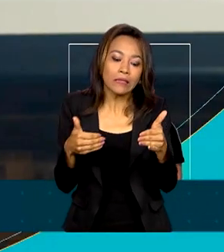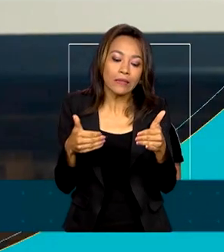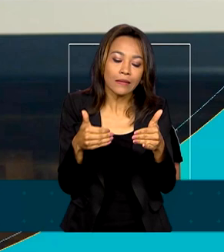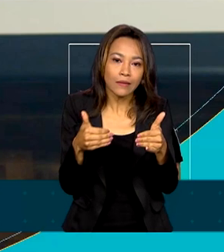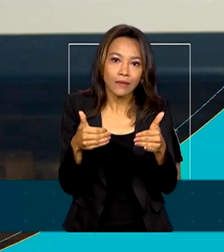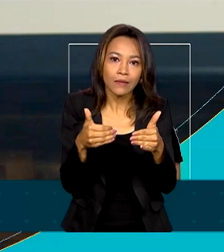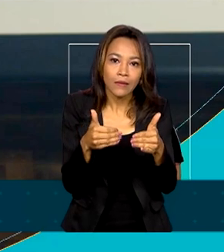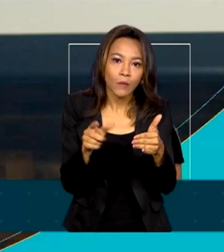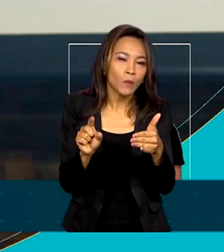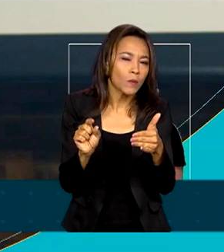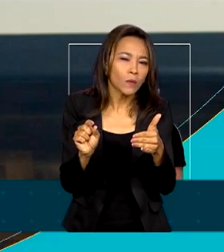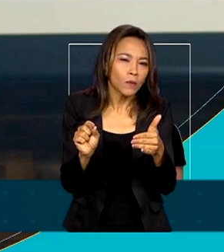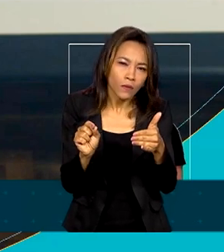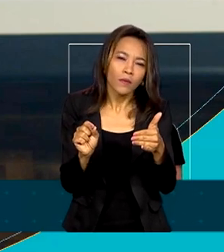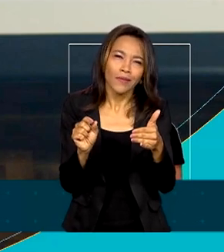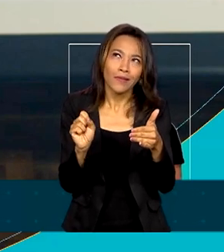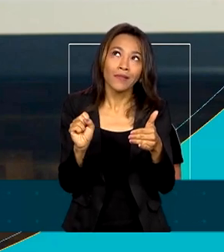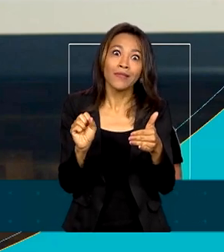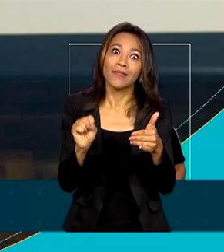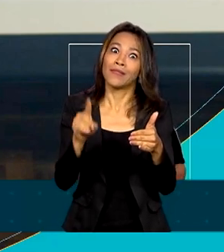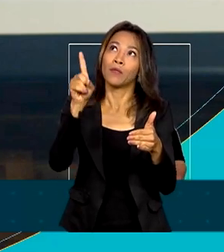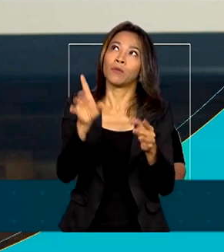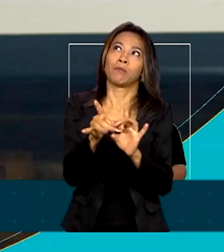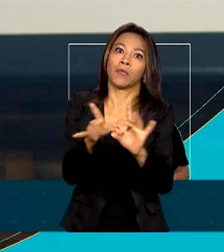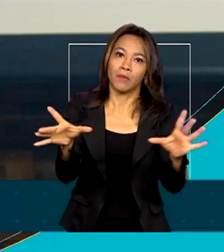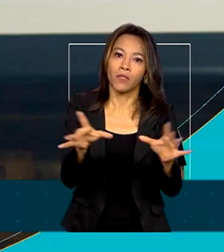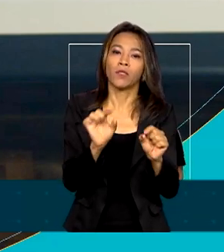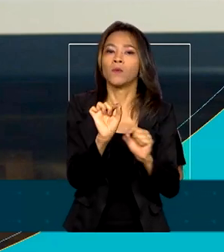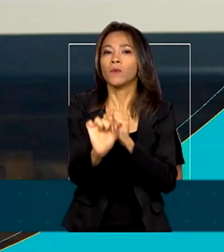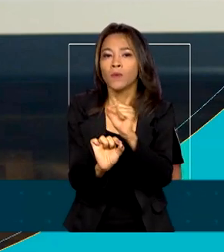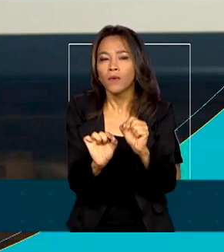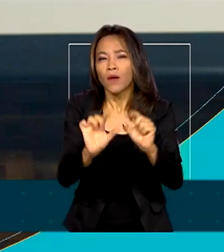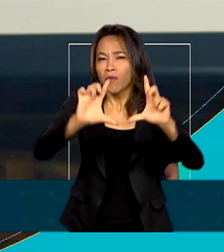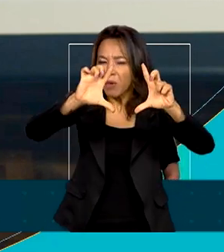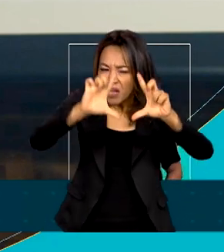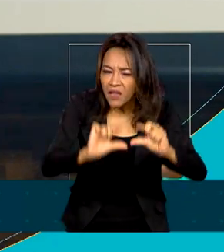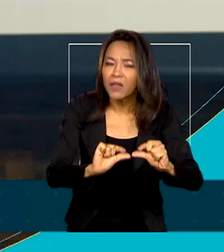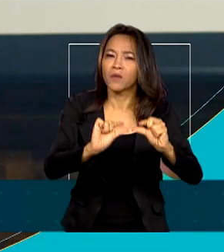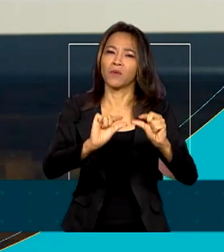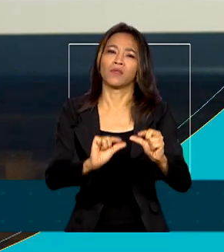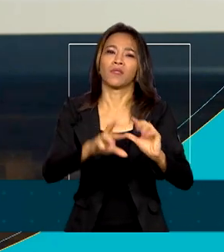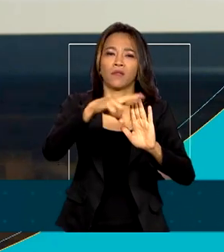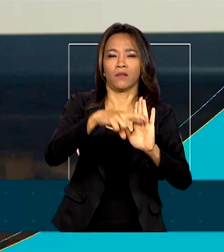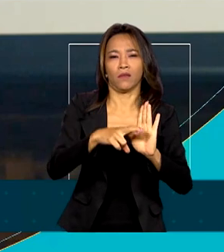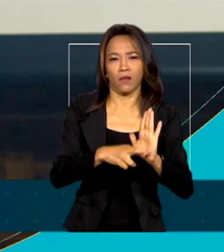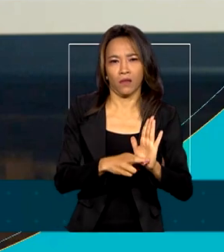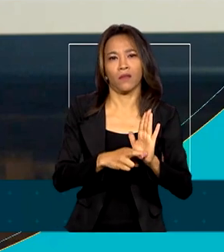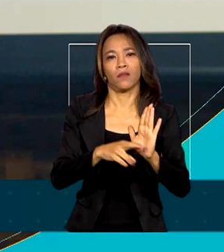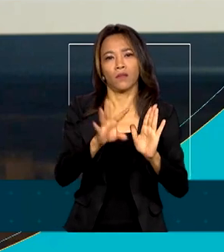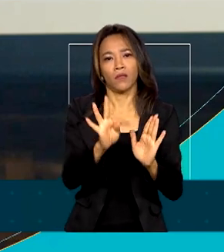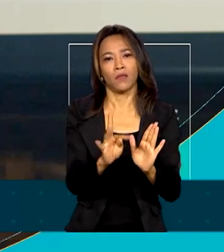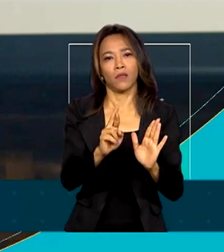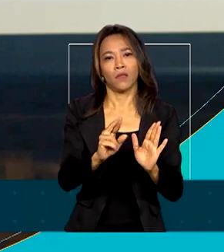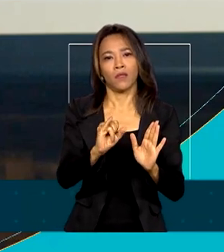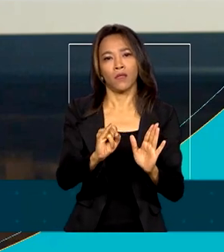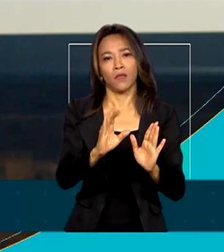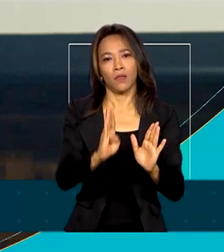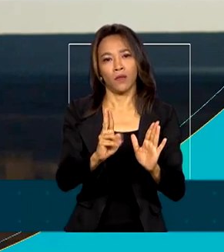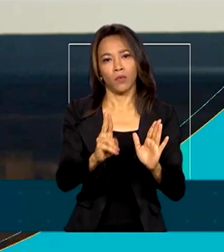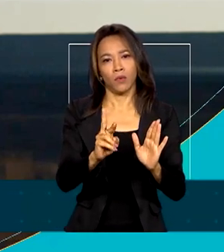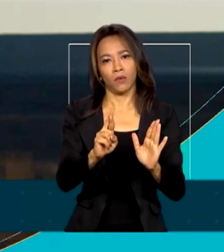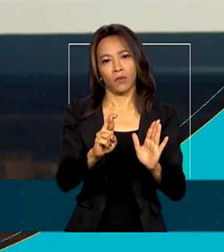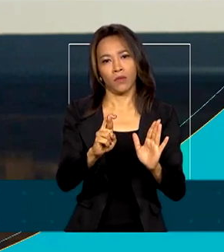de termos a esse Deus quiser Finalmente uma simplificação tributária que vai dar um